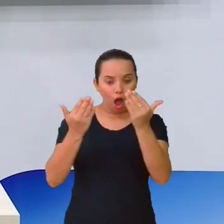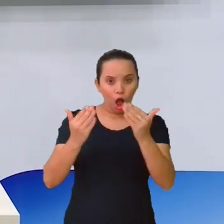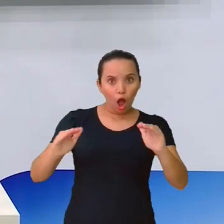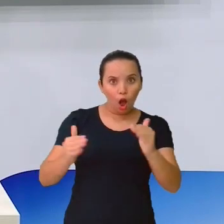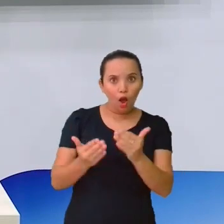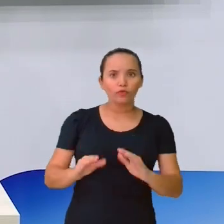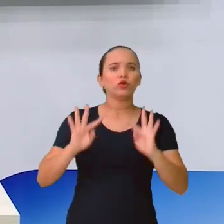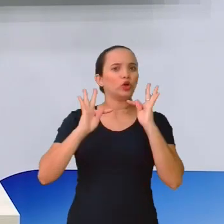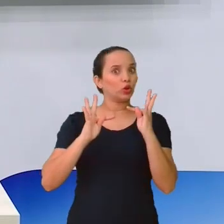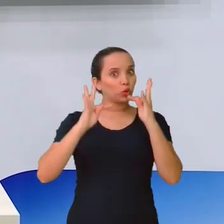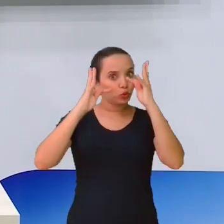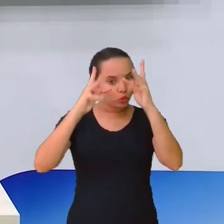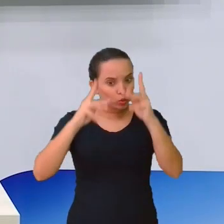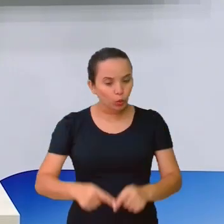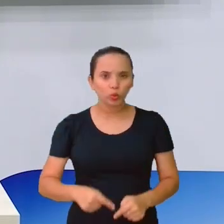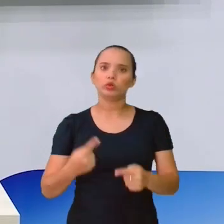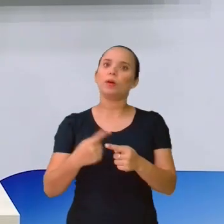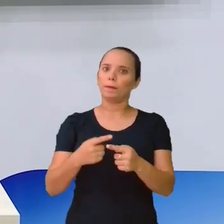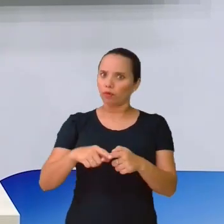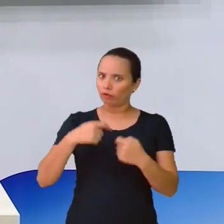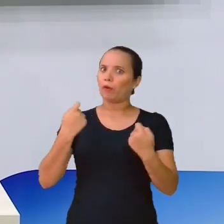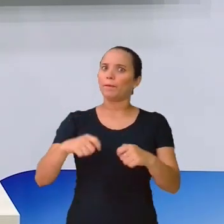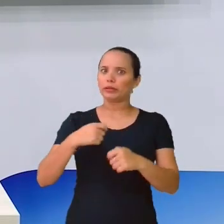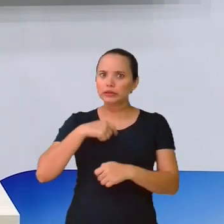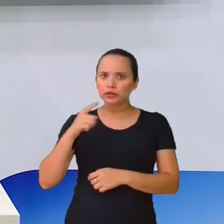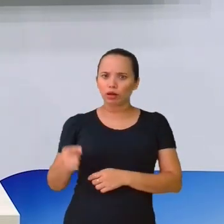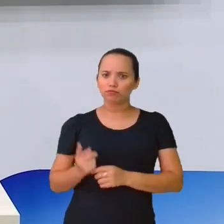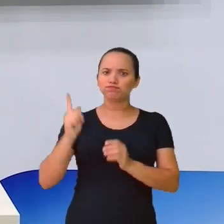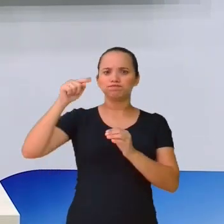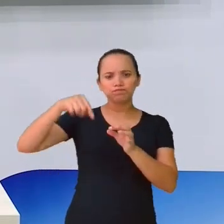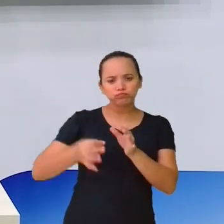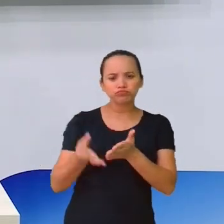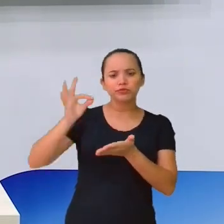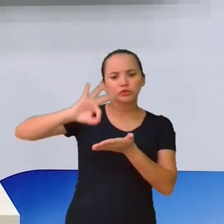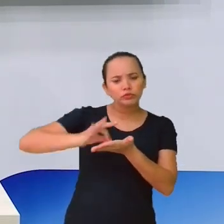Na árvore toda mesmo, porque a gente vai alinhavar ela, tá certo?